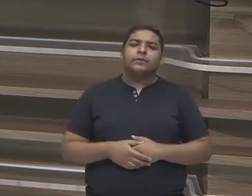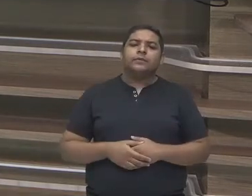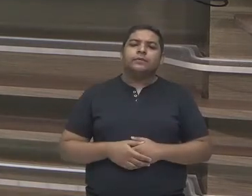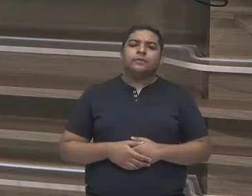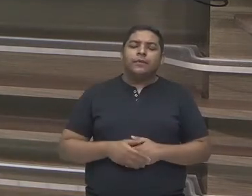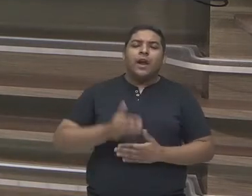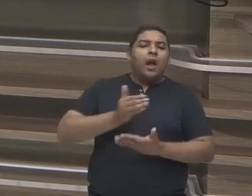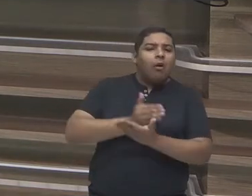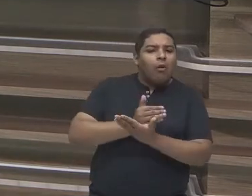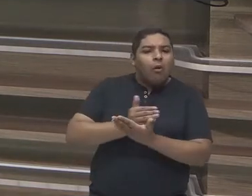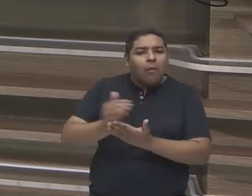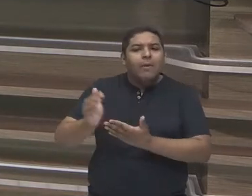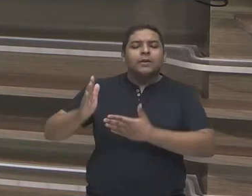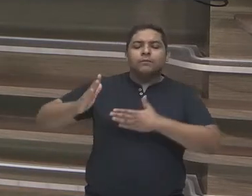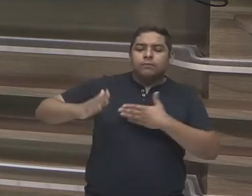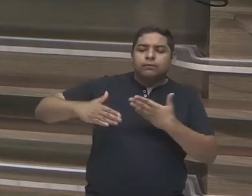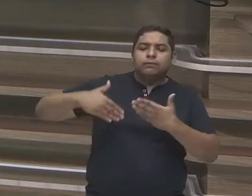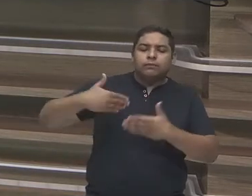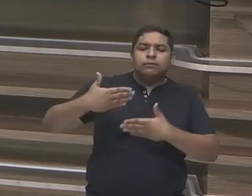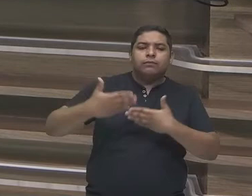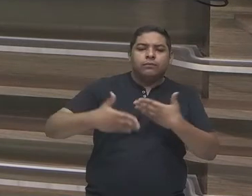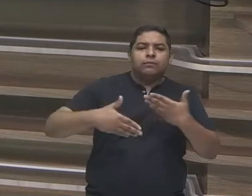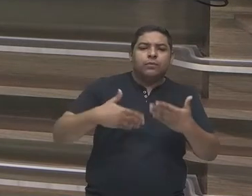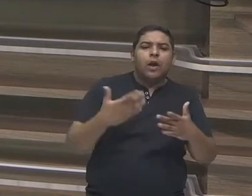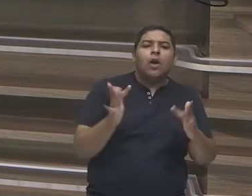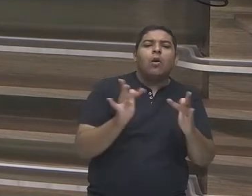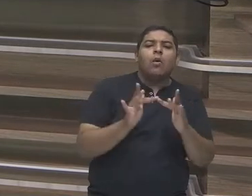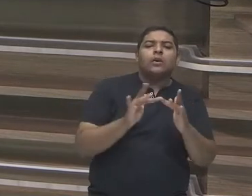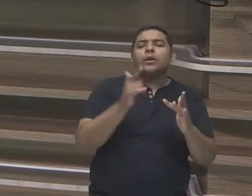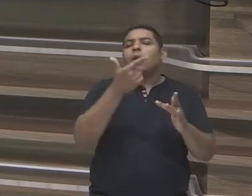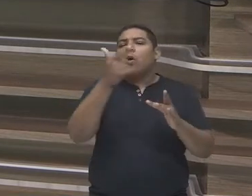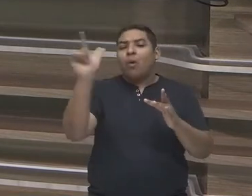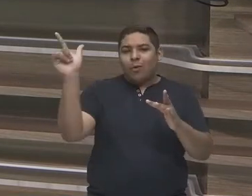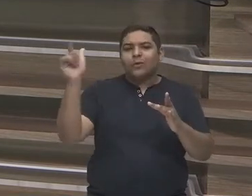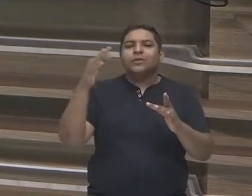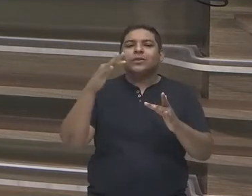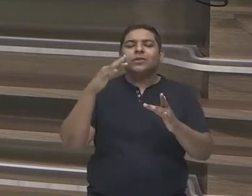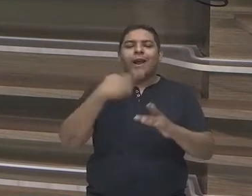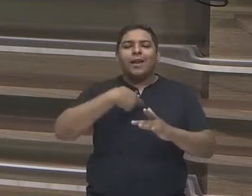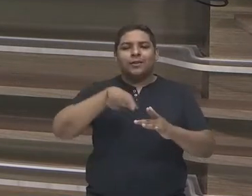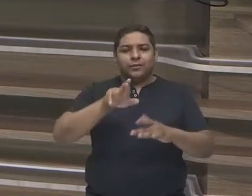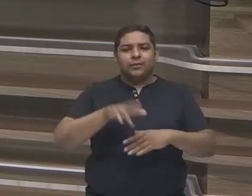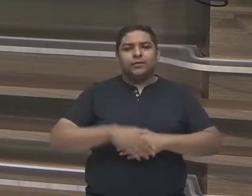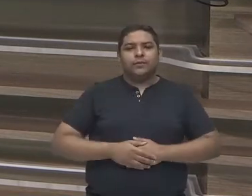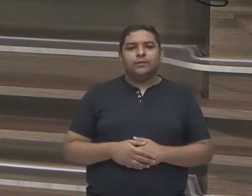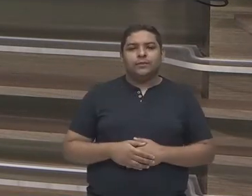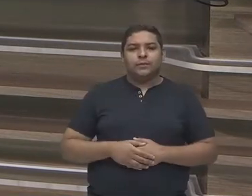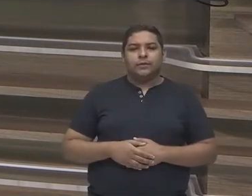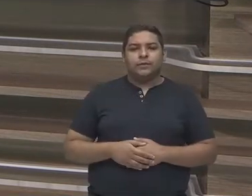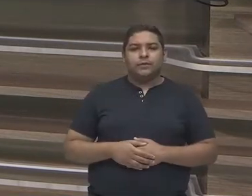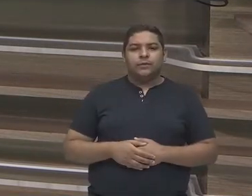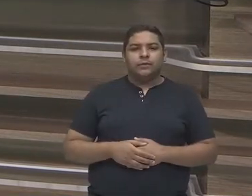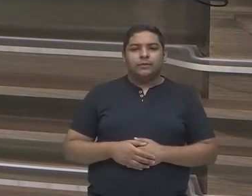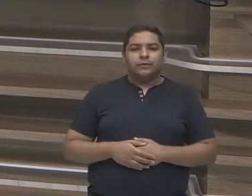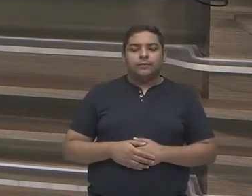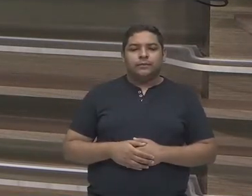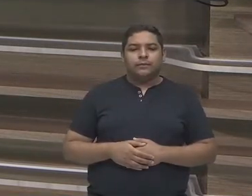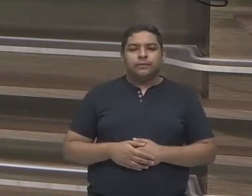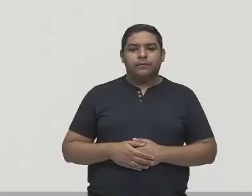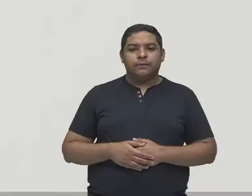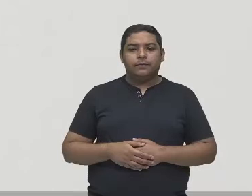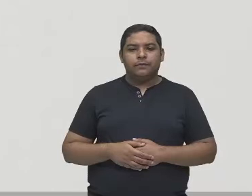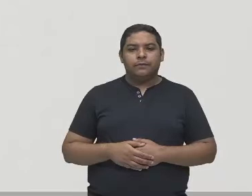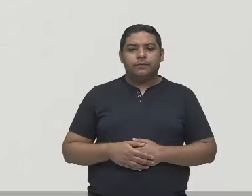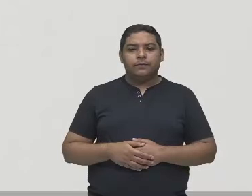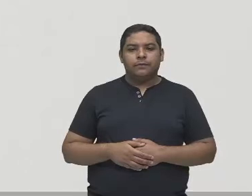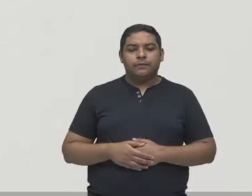começa um processo ali de ter acesso a outras bases religiosas, e as pessoas eram punidas por isso. Agora não mais. Vamos lá, então?